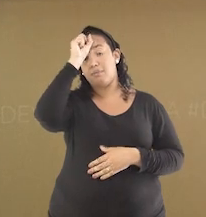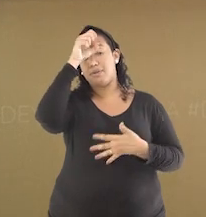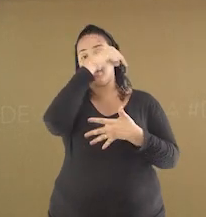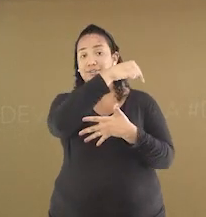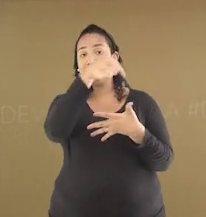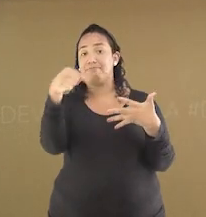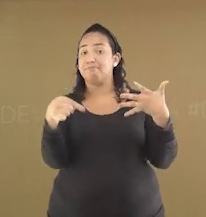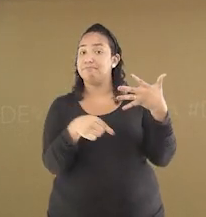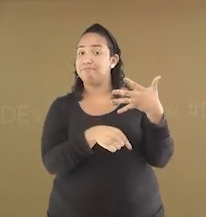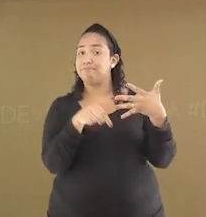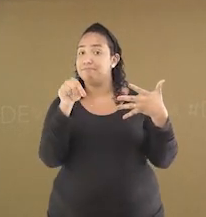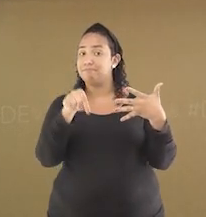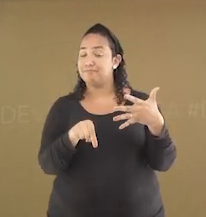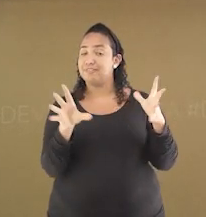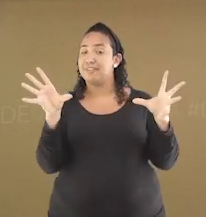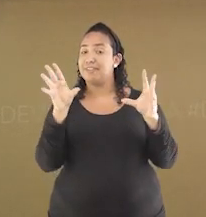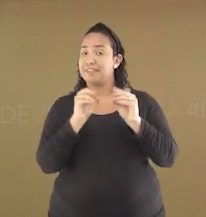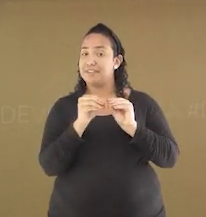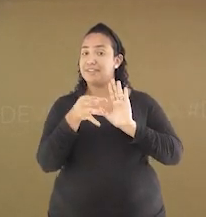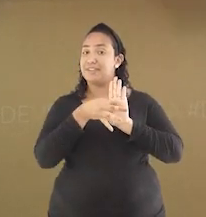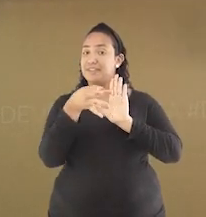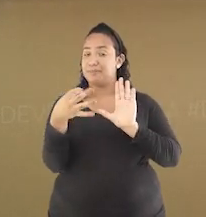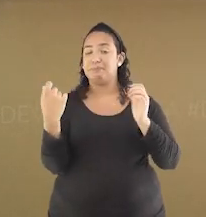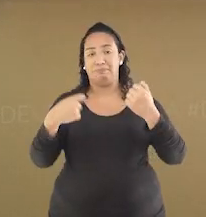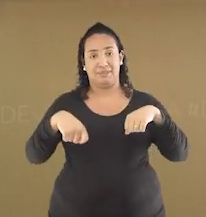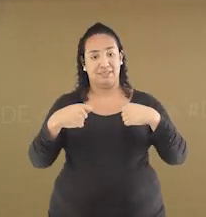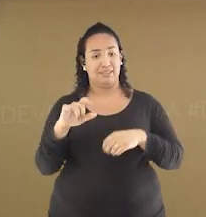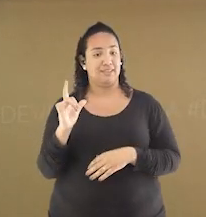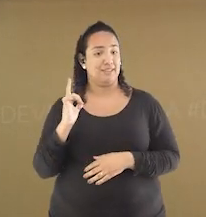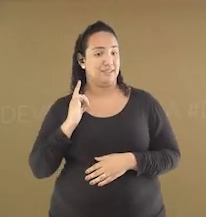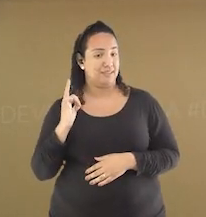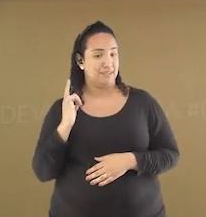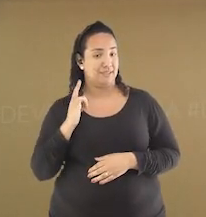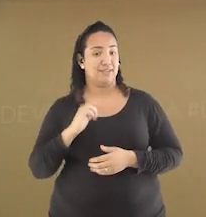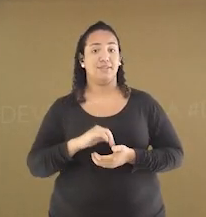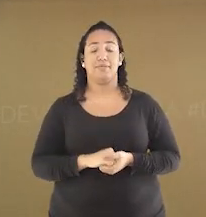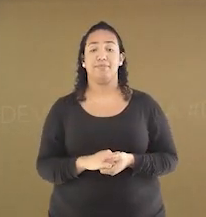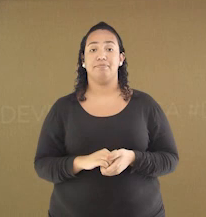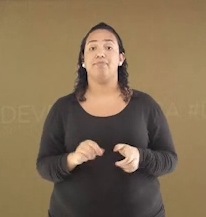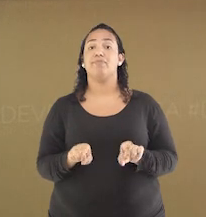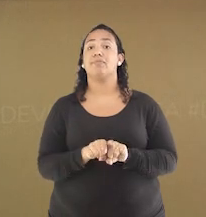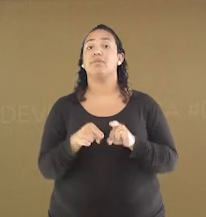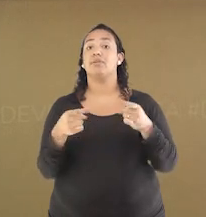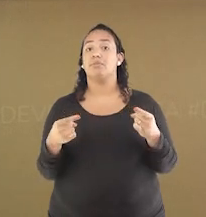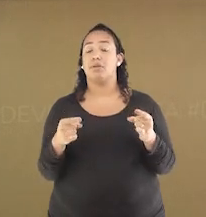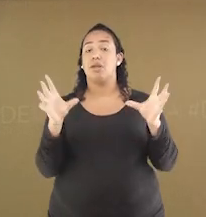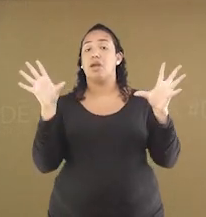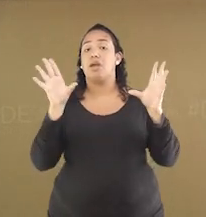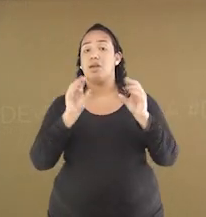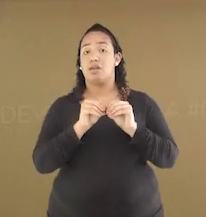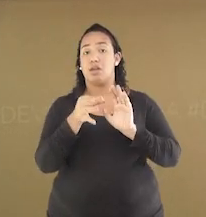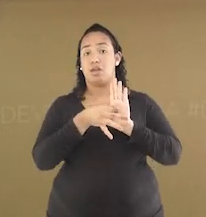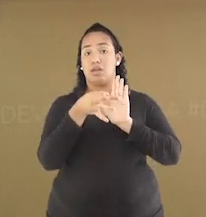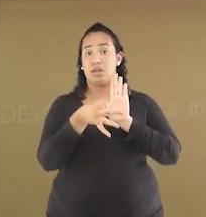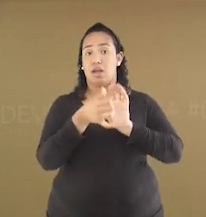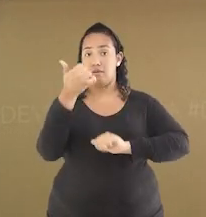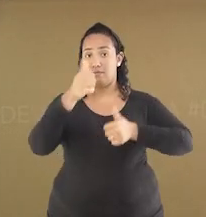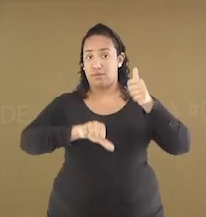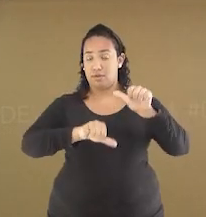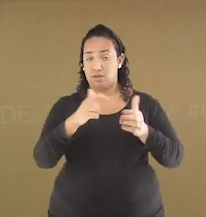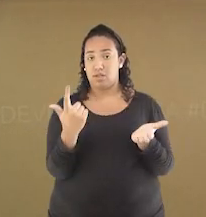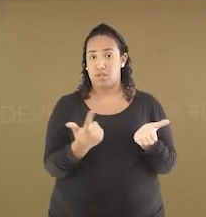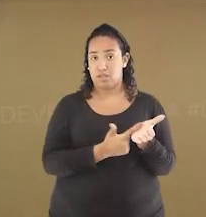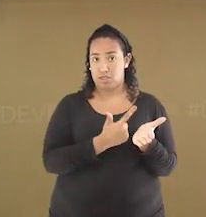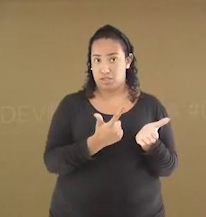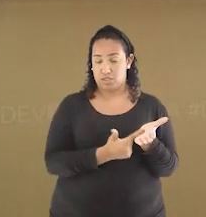5 elementos que precisam ser abordados numa resenha crítica. Analisamos as resenhas